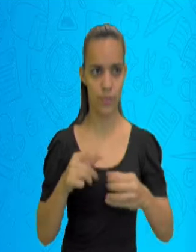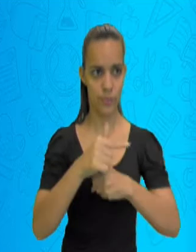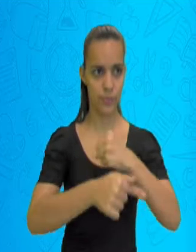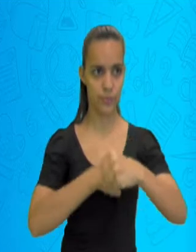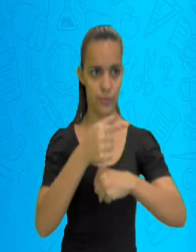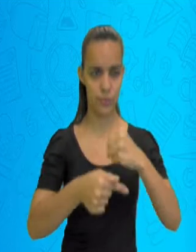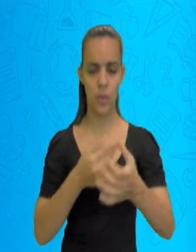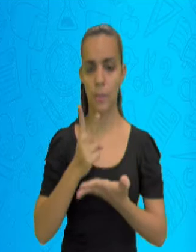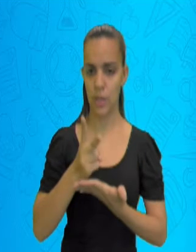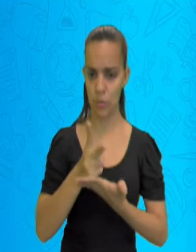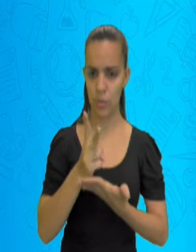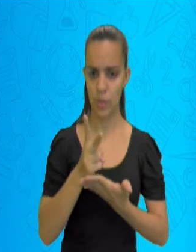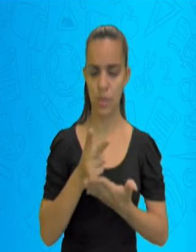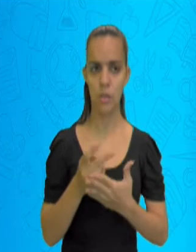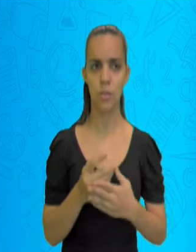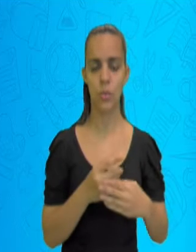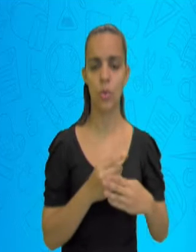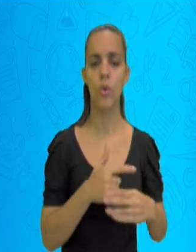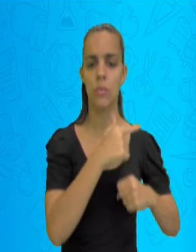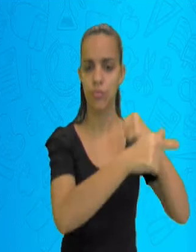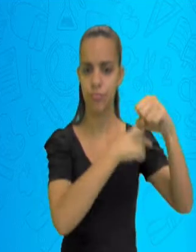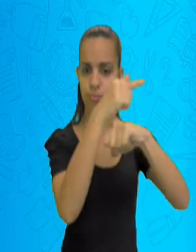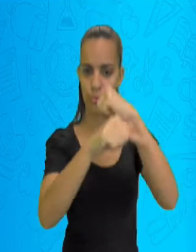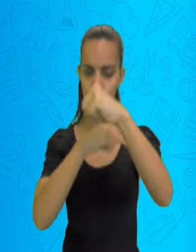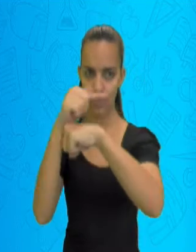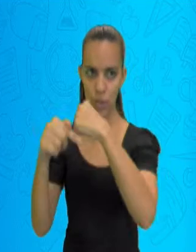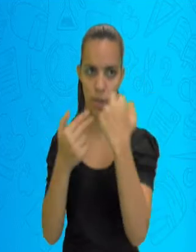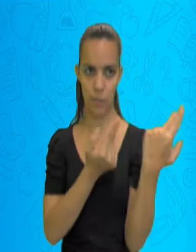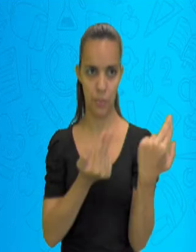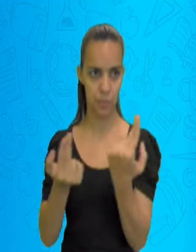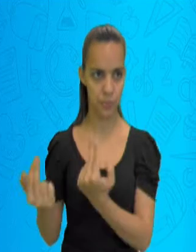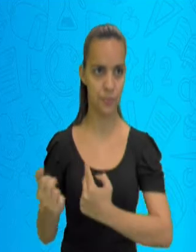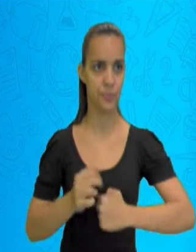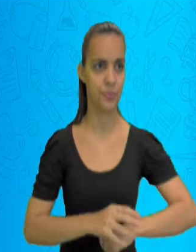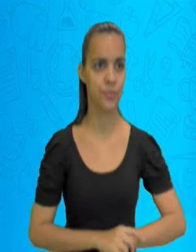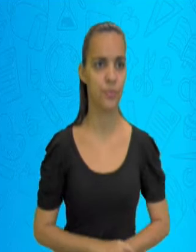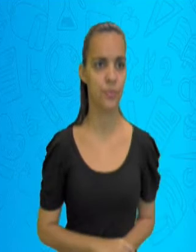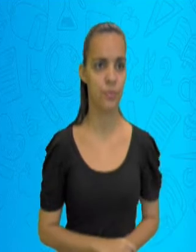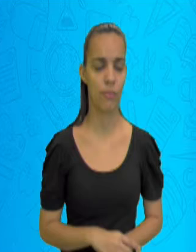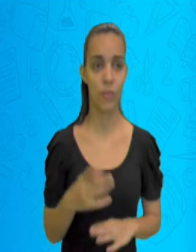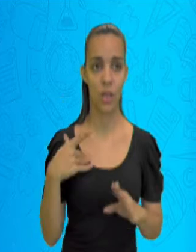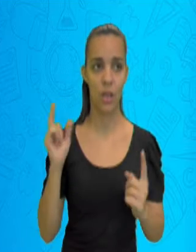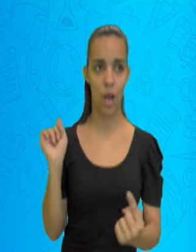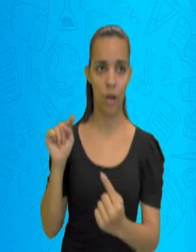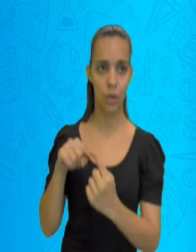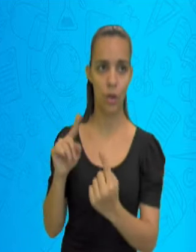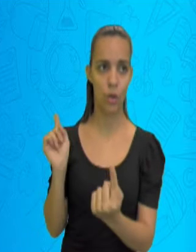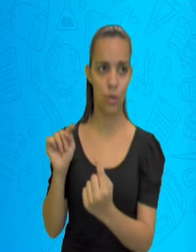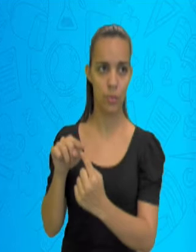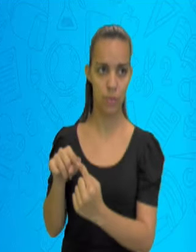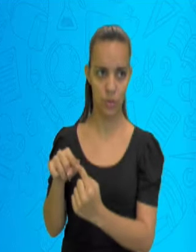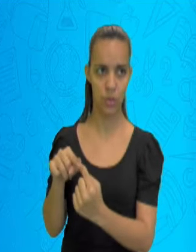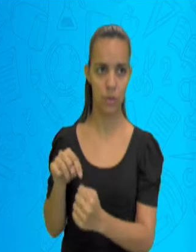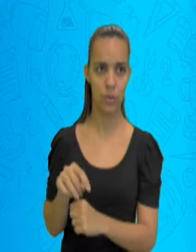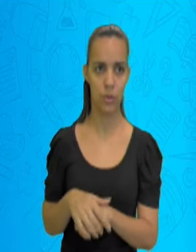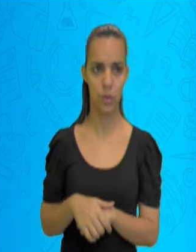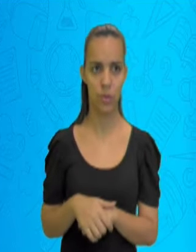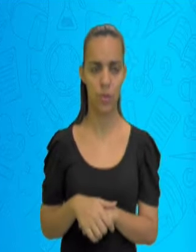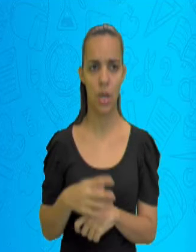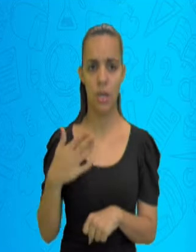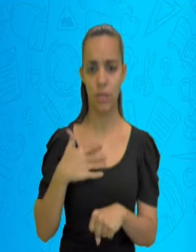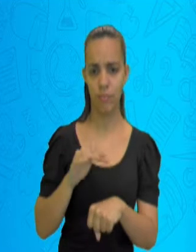de mesmo elemento químico. Aqui, a combinação foi entre átomos de elementos